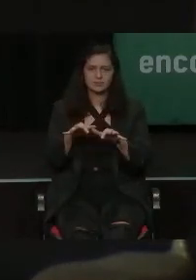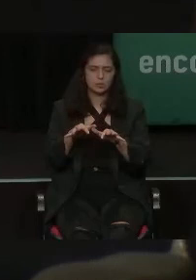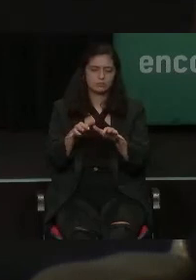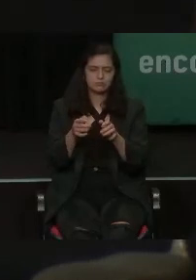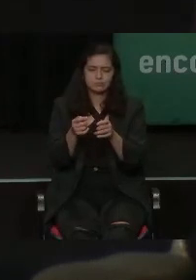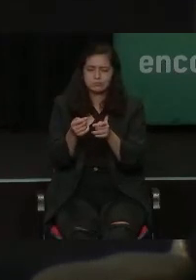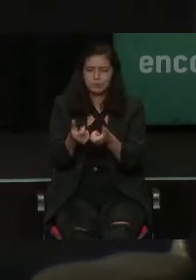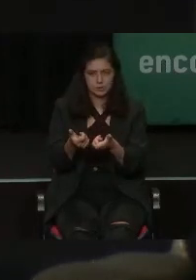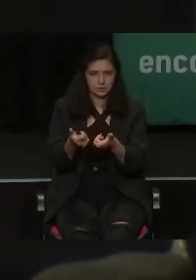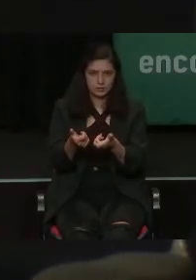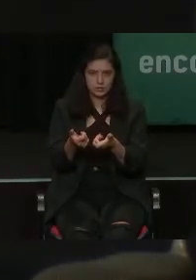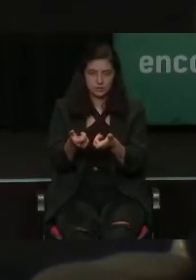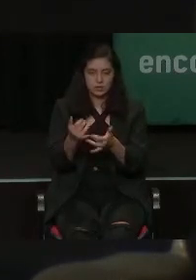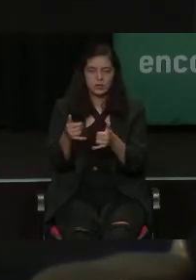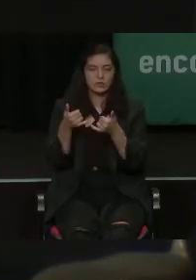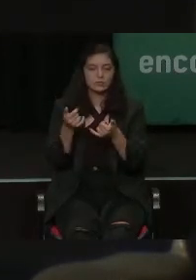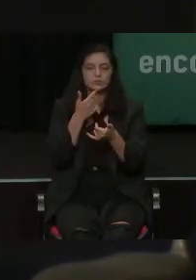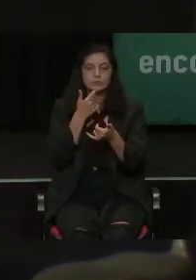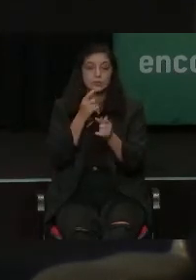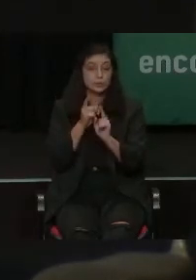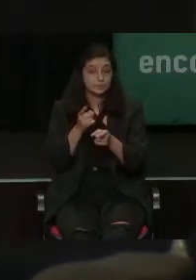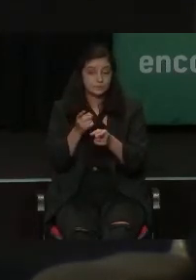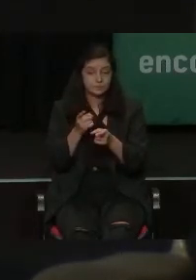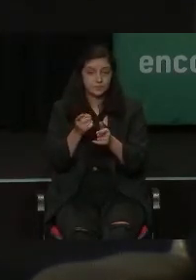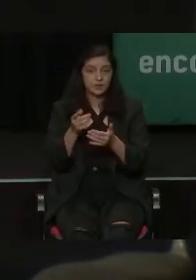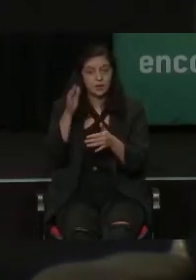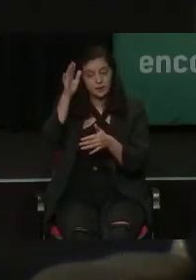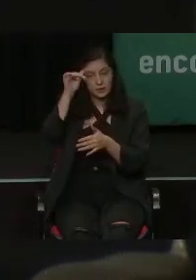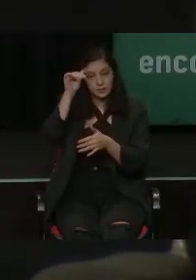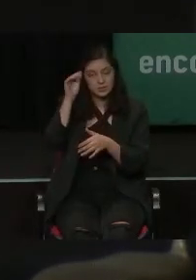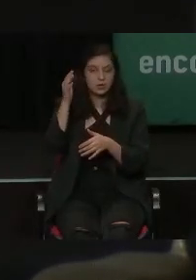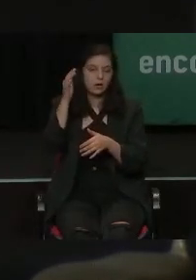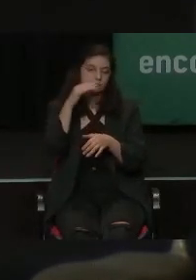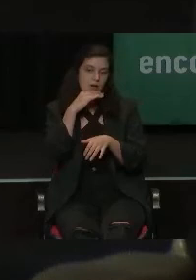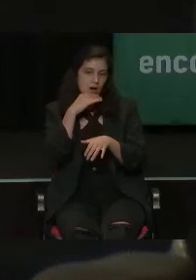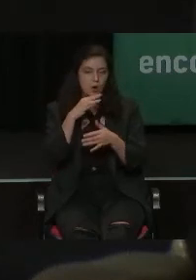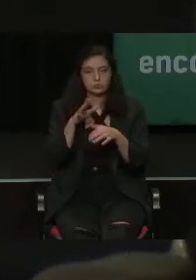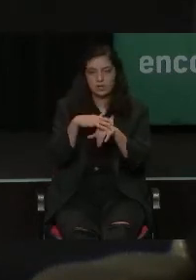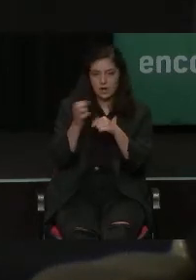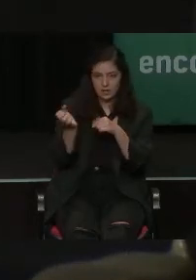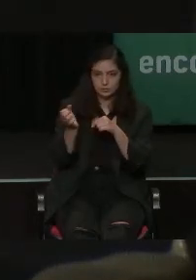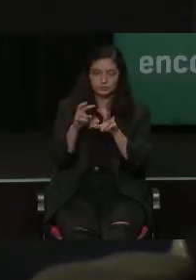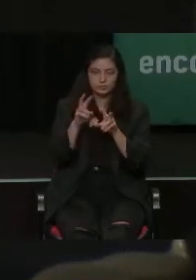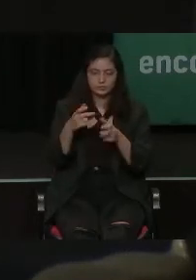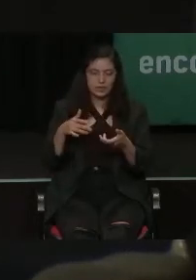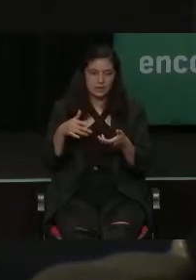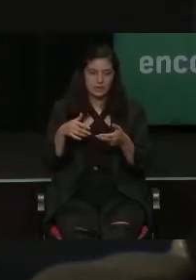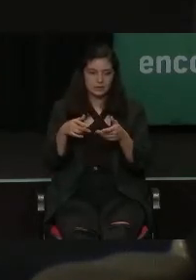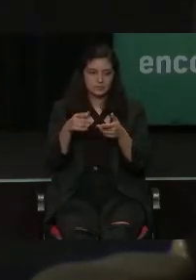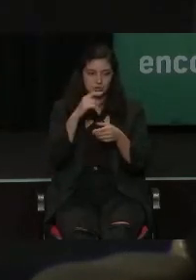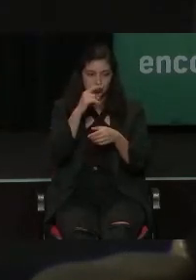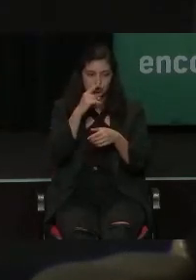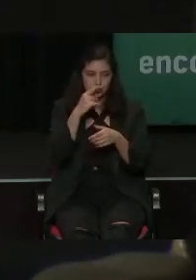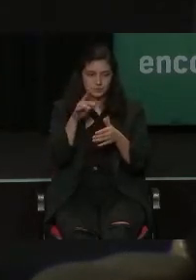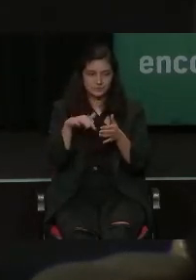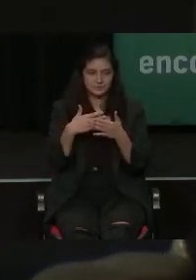Okay? Depois, o que é que percebemos? Em animais, em cães e gatos com infecção do trato urinário, a